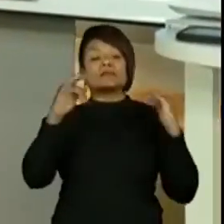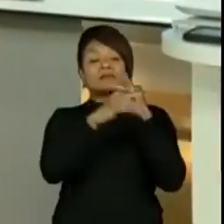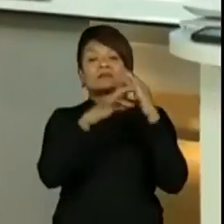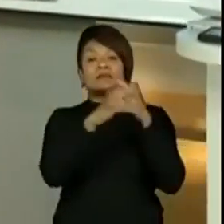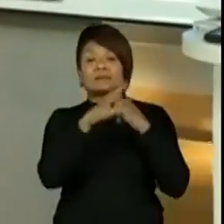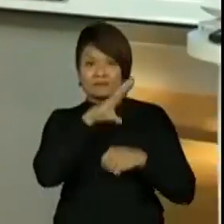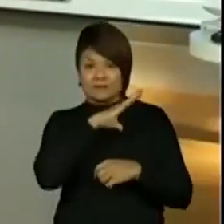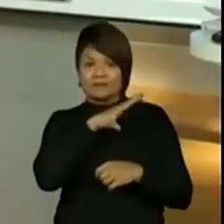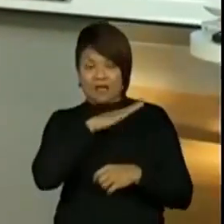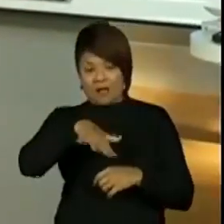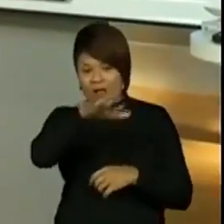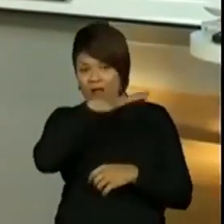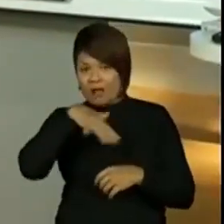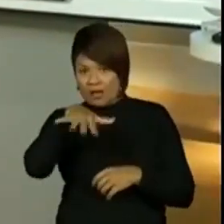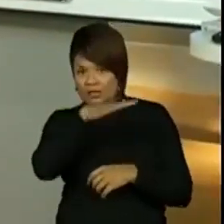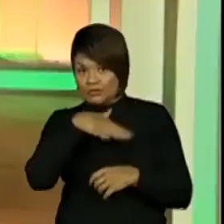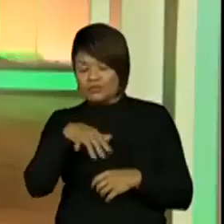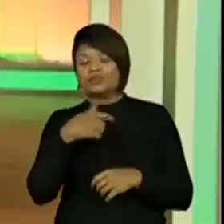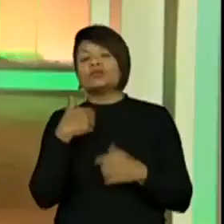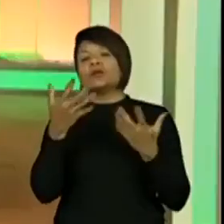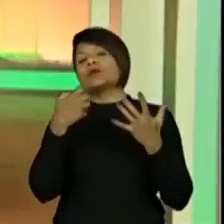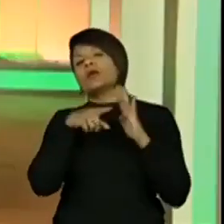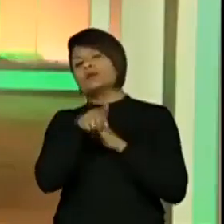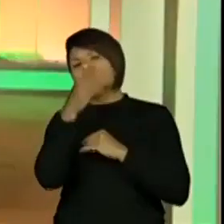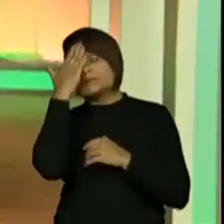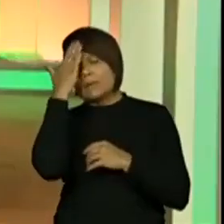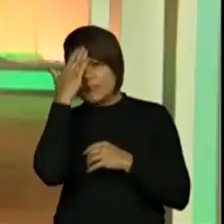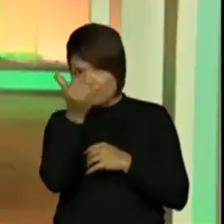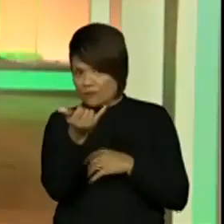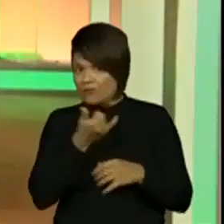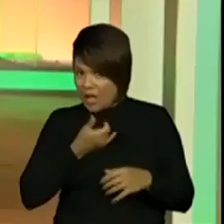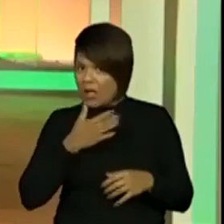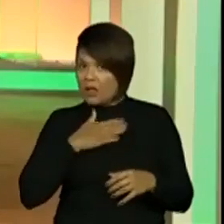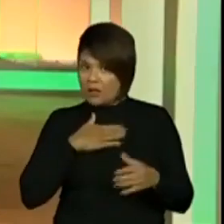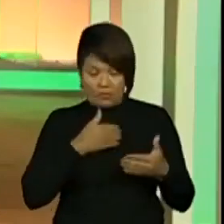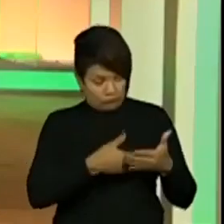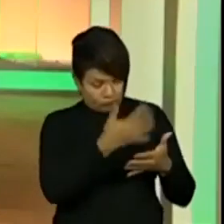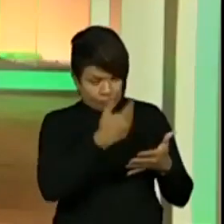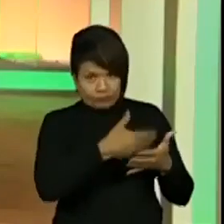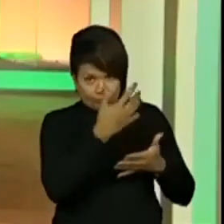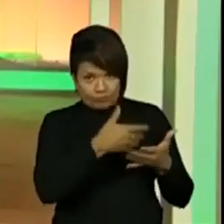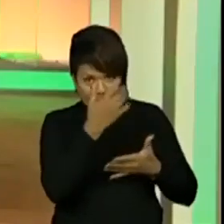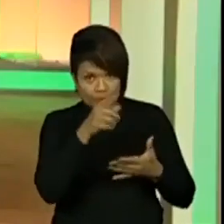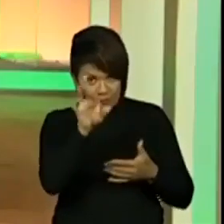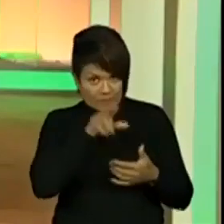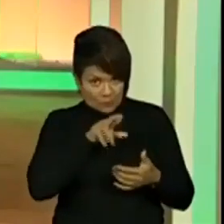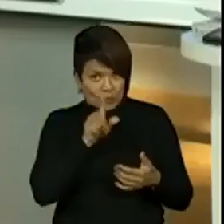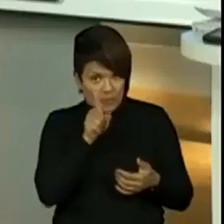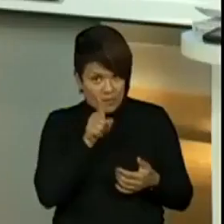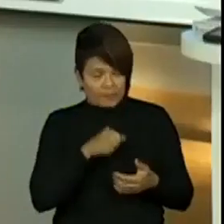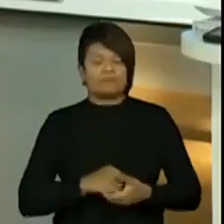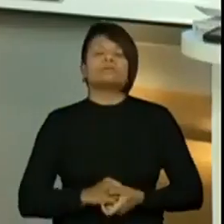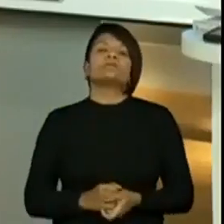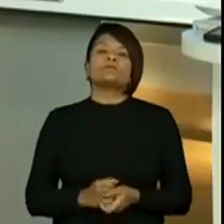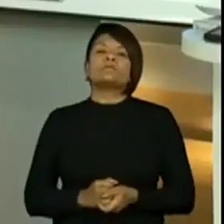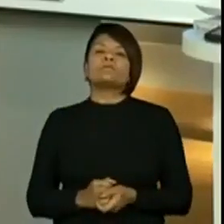cidades, eu queria fazer uma pergunta para vocês. Eu quero ver no chat o que vocês vão me responder.